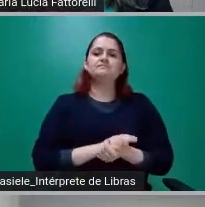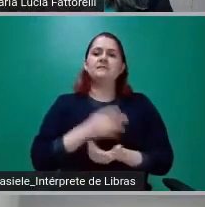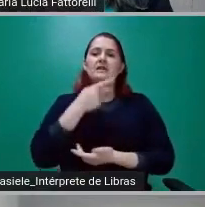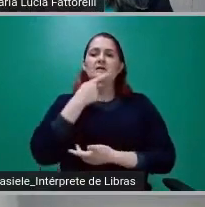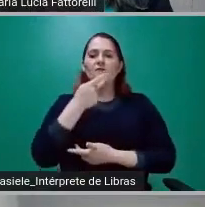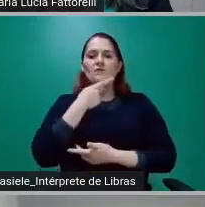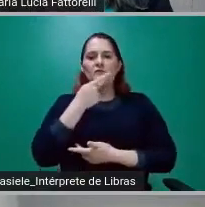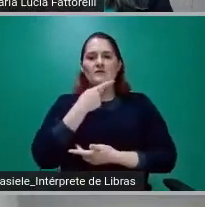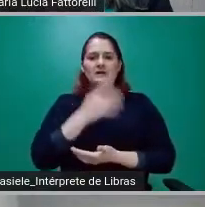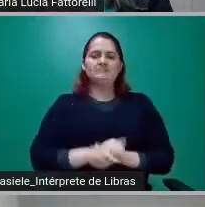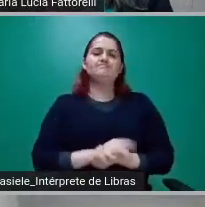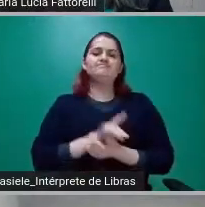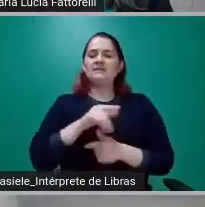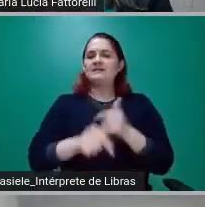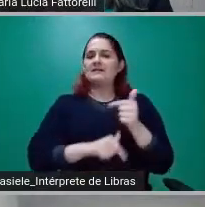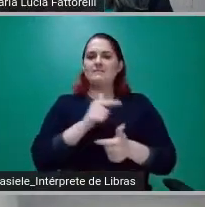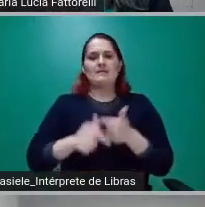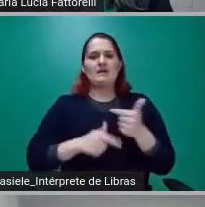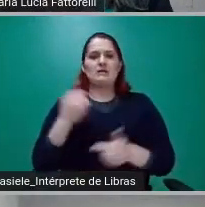atuação fundamental